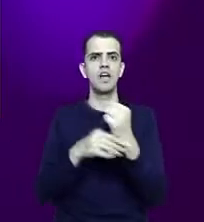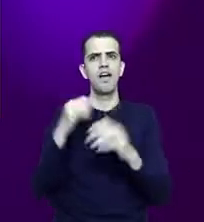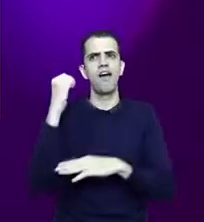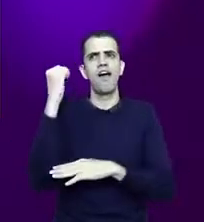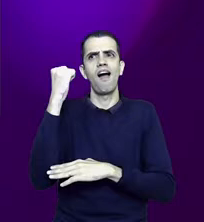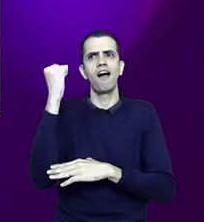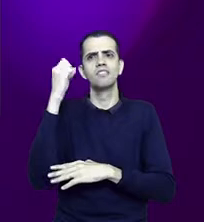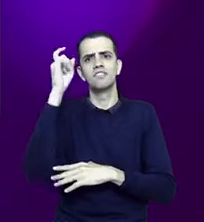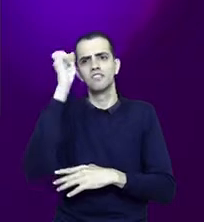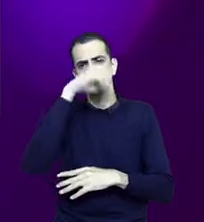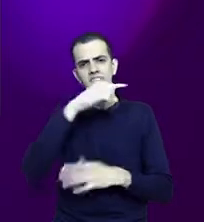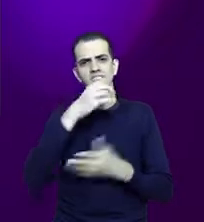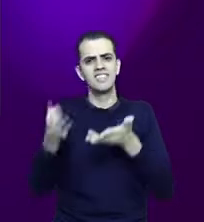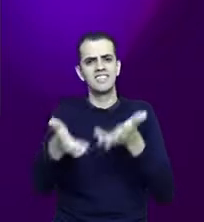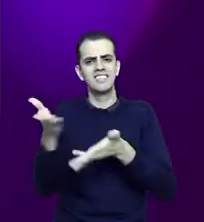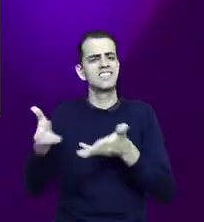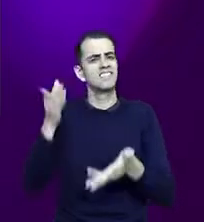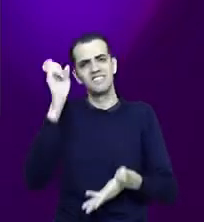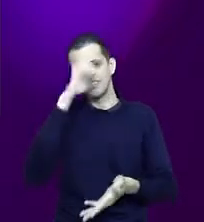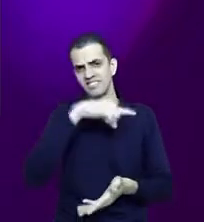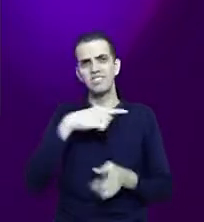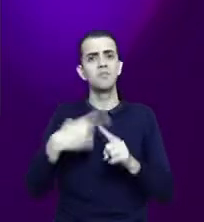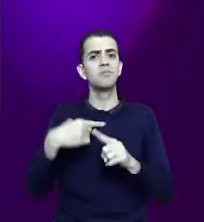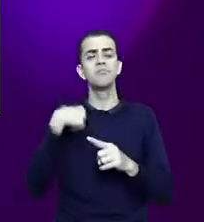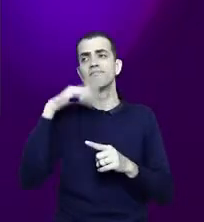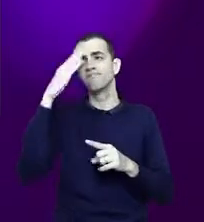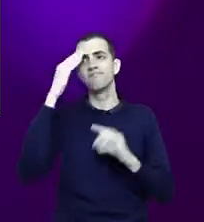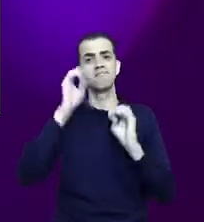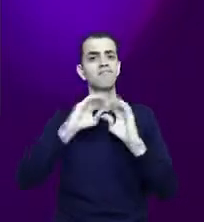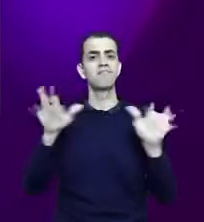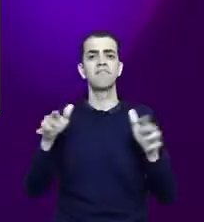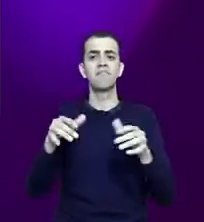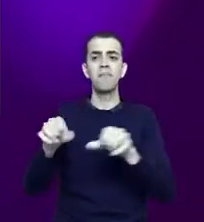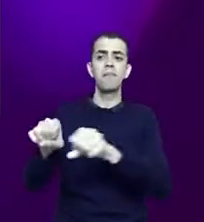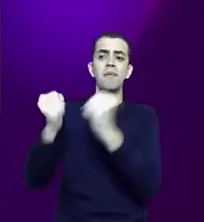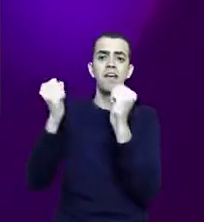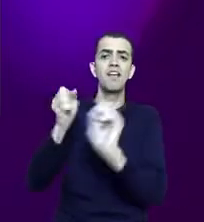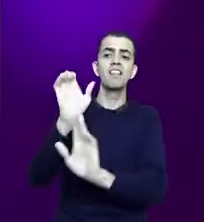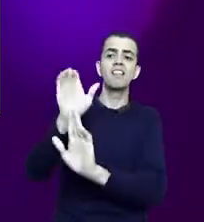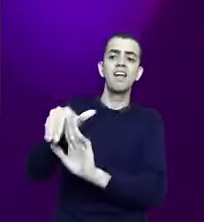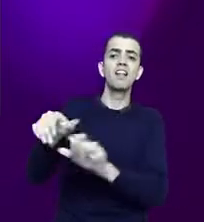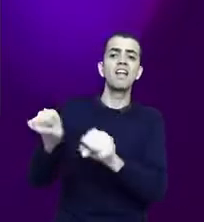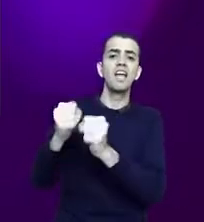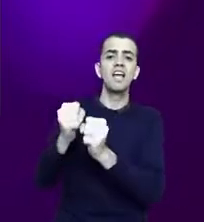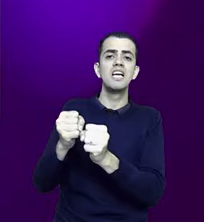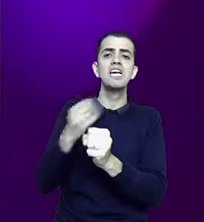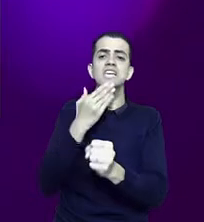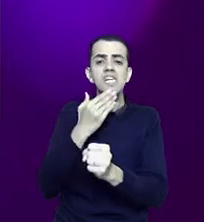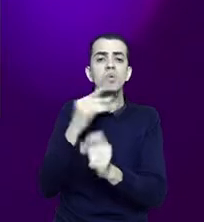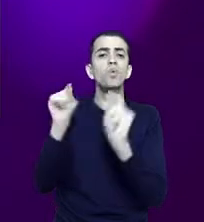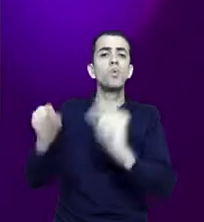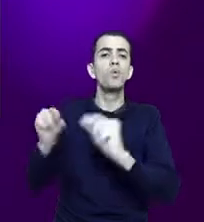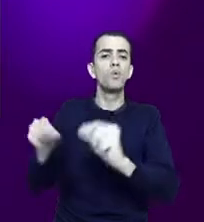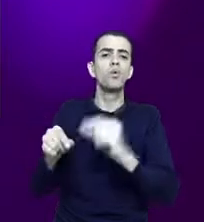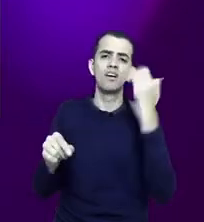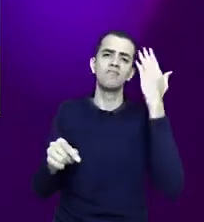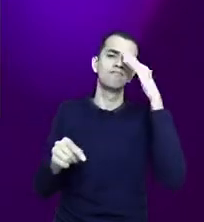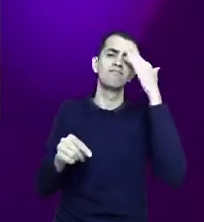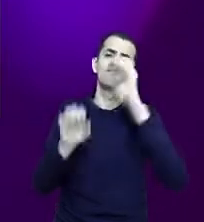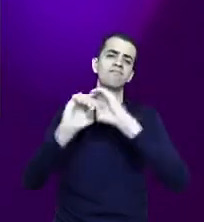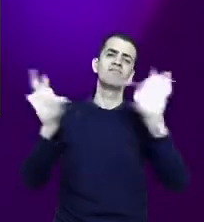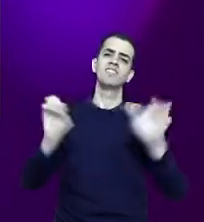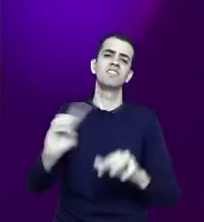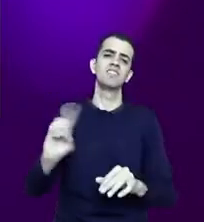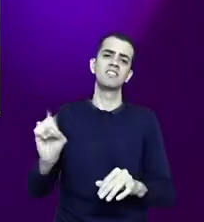de difícil tratamento, porque o entendimento de como foi a fratura e qual é a deformidade intraarticular é extremamente difícil